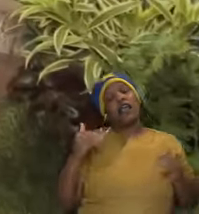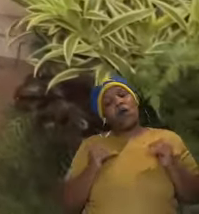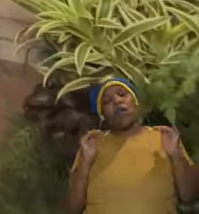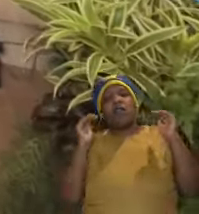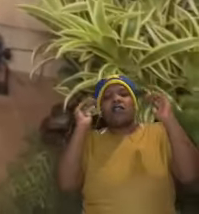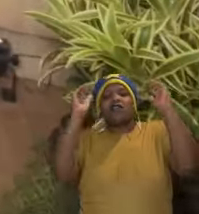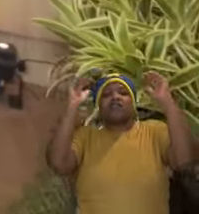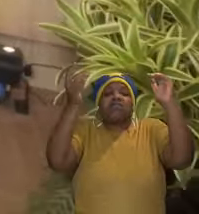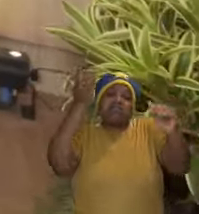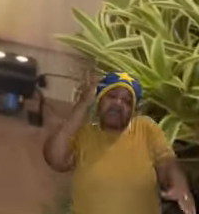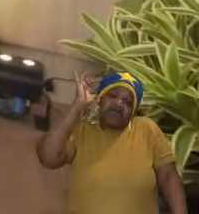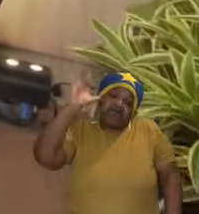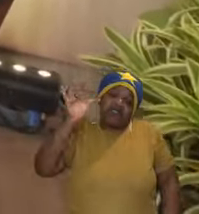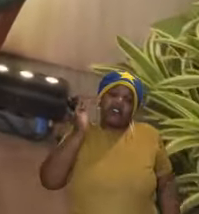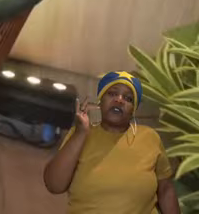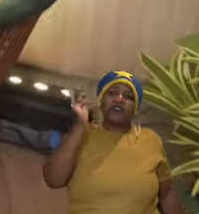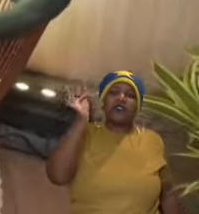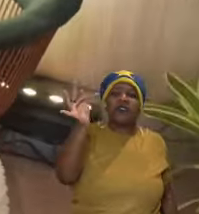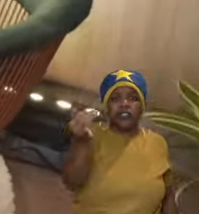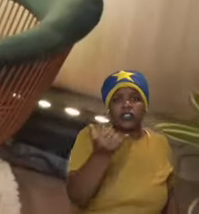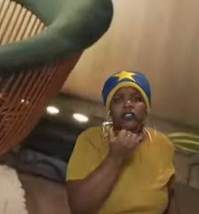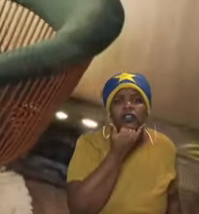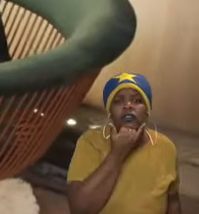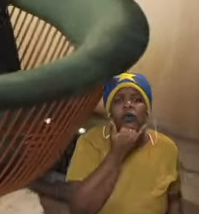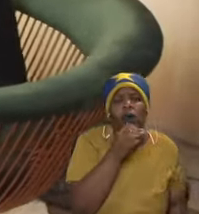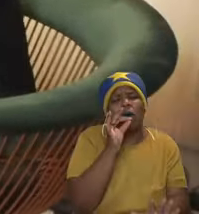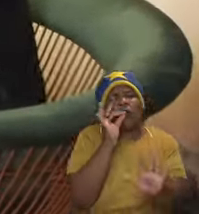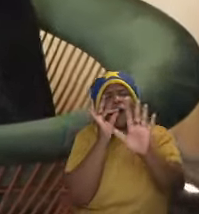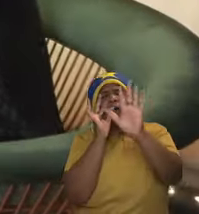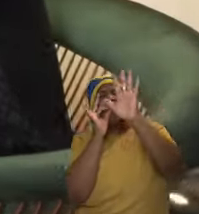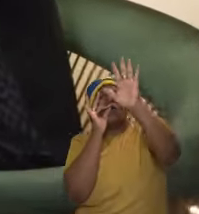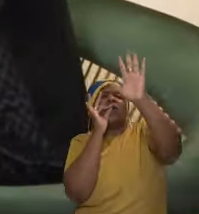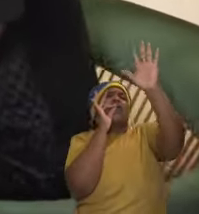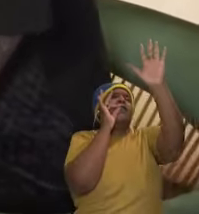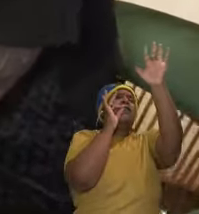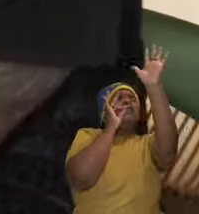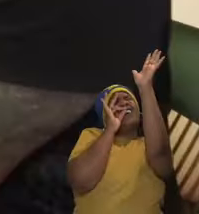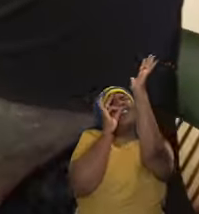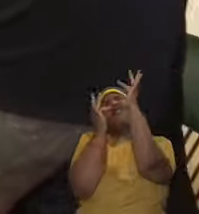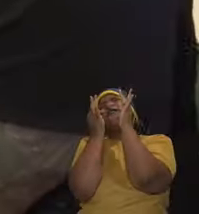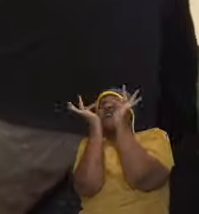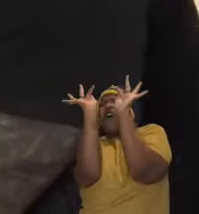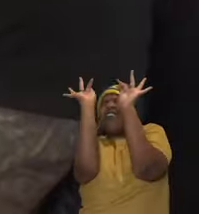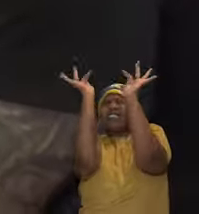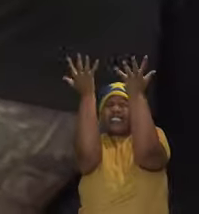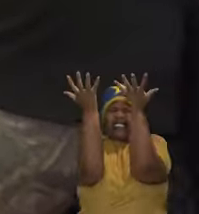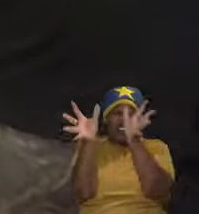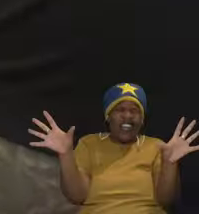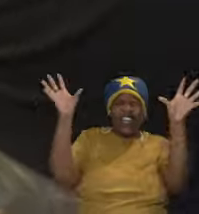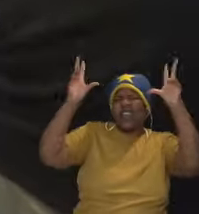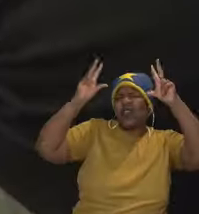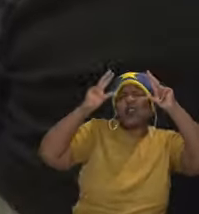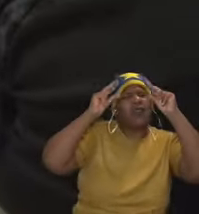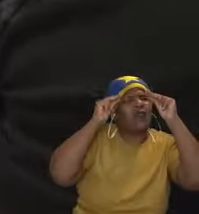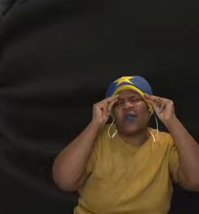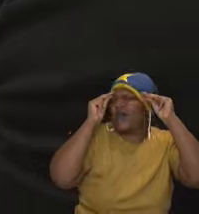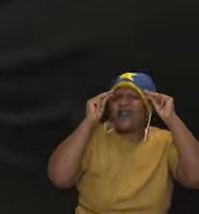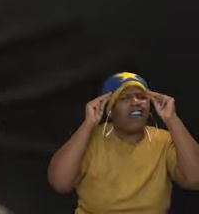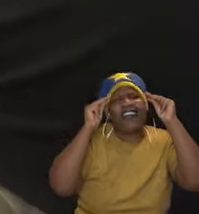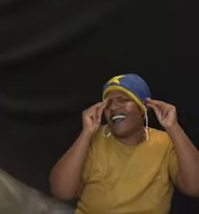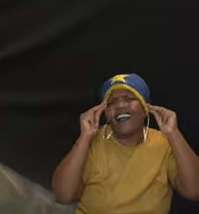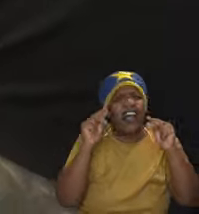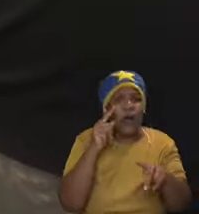do imprevisível. Desculpe minha lombra, foda-se a insônia,